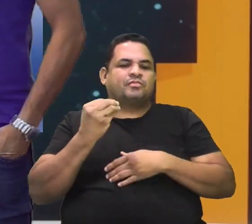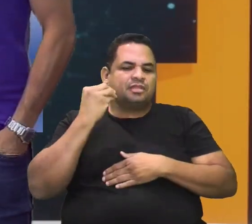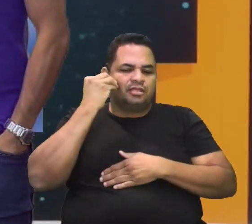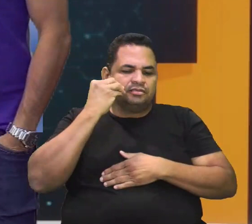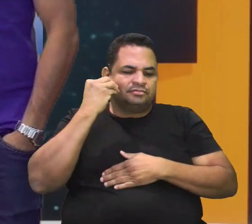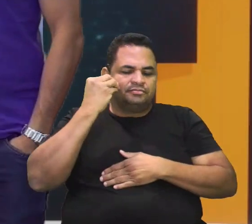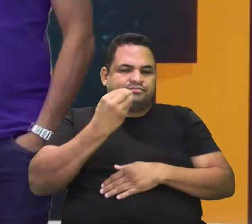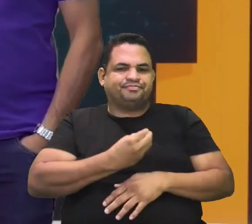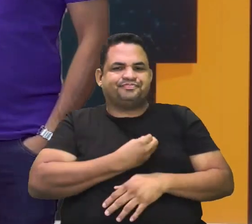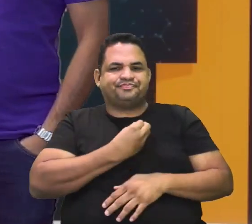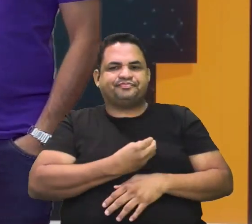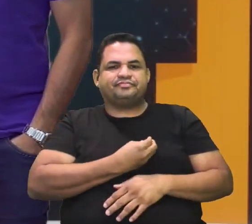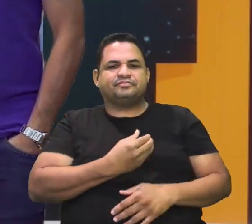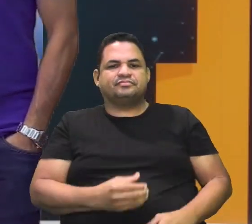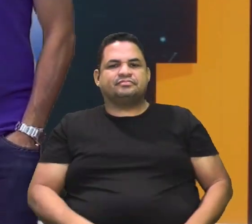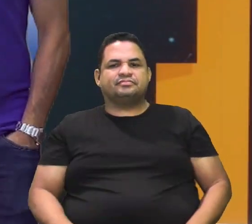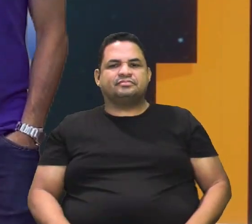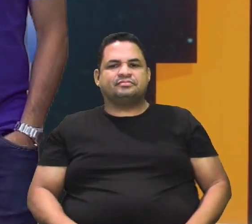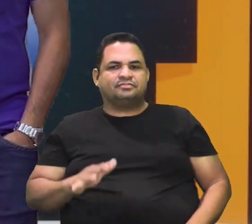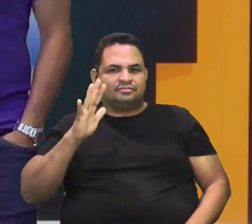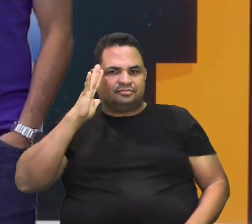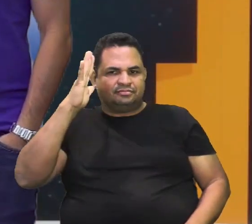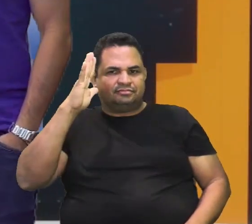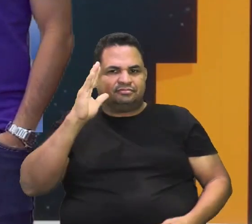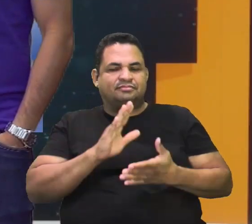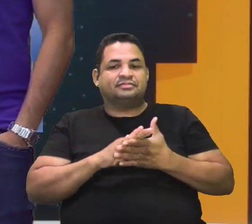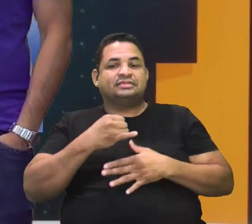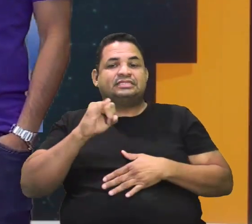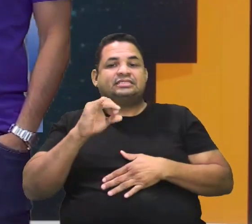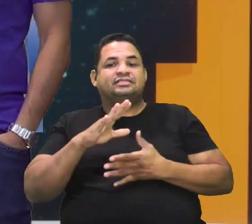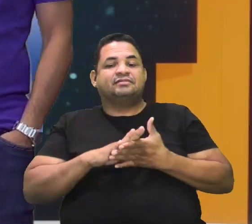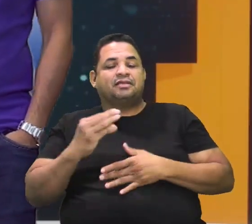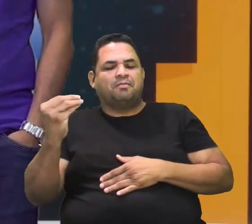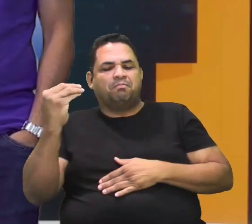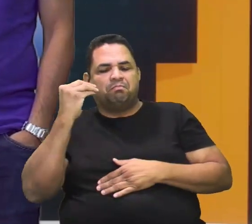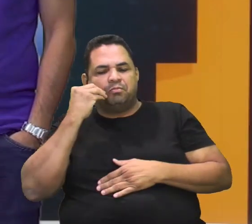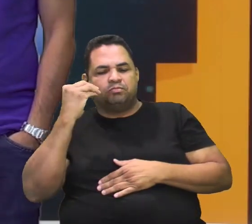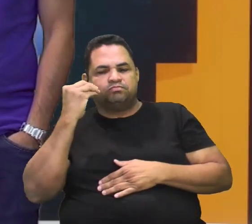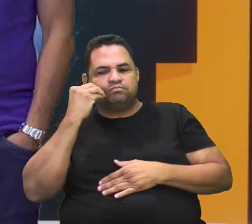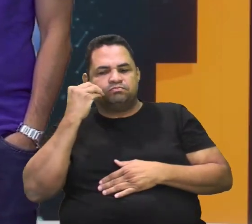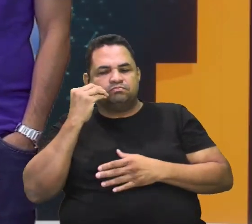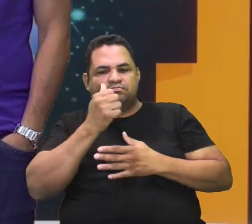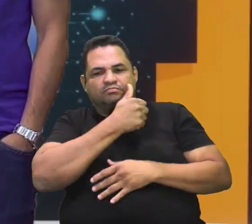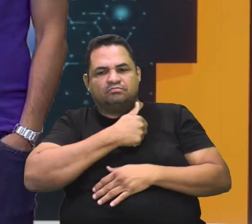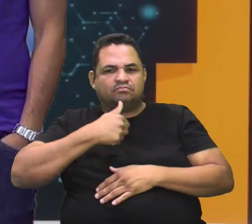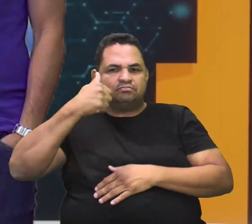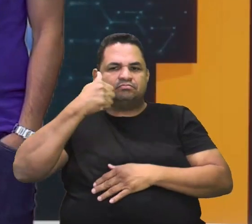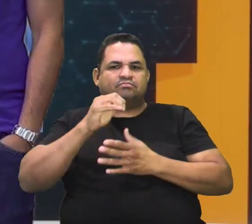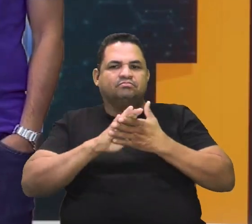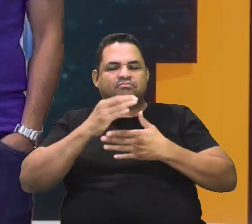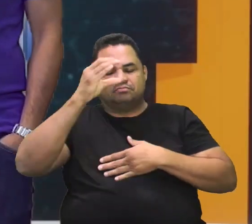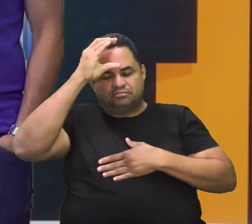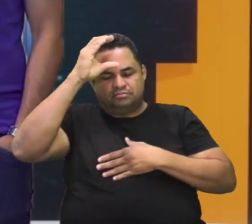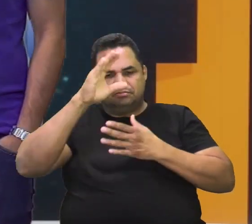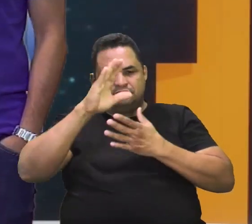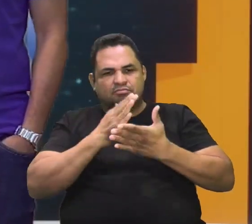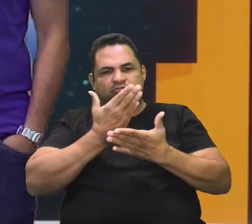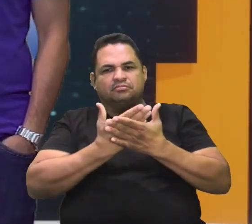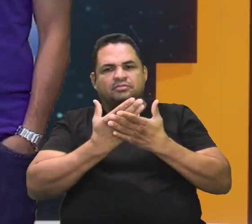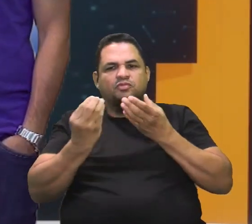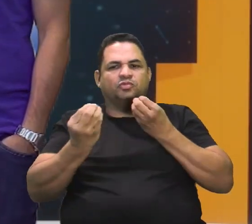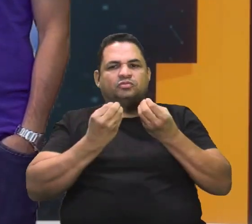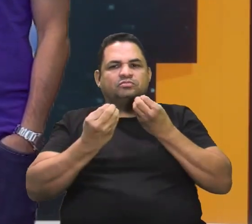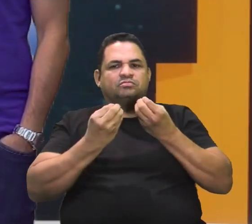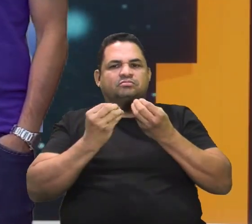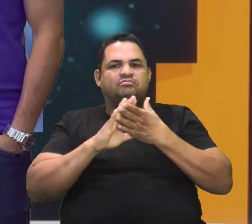experiência de trabalho. É verdade. Imagina se ele tivesse a oportunidade de aprimorar um pouquinho com os estudos e tal. Como